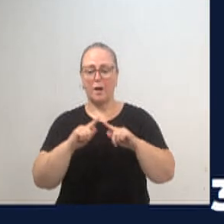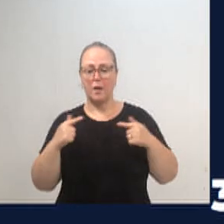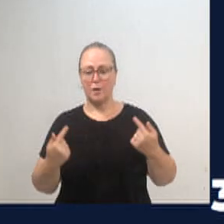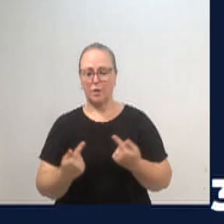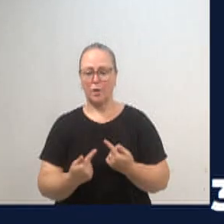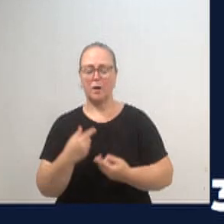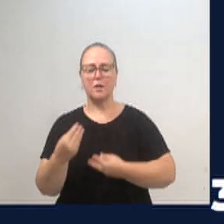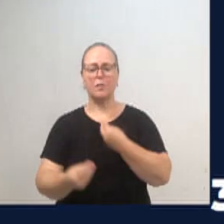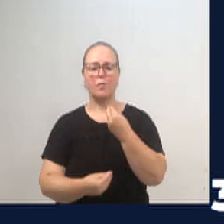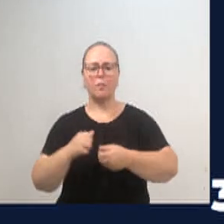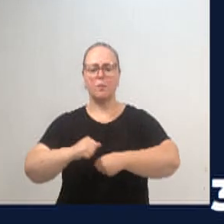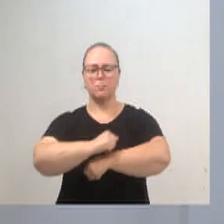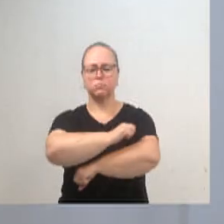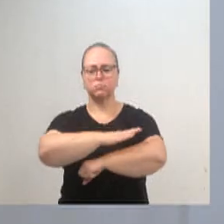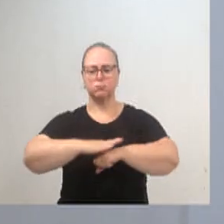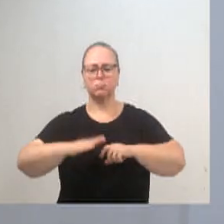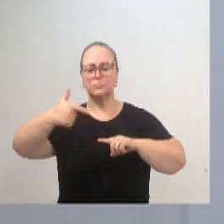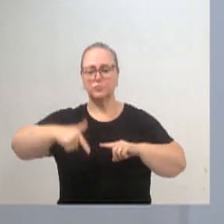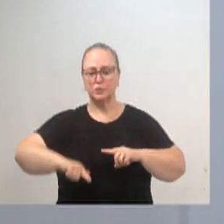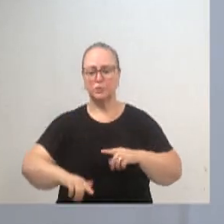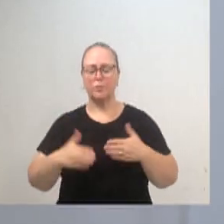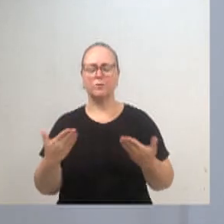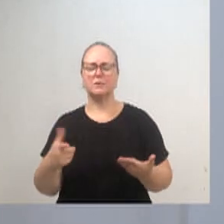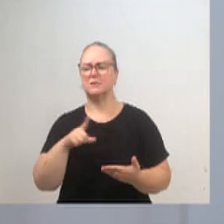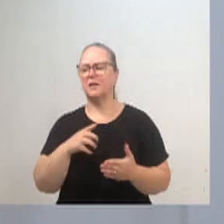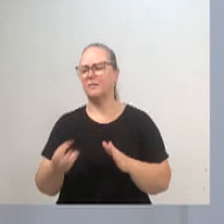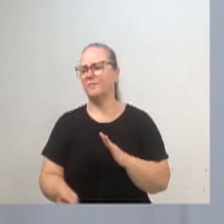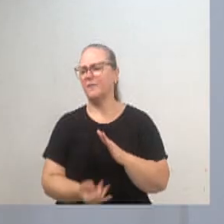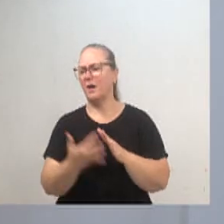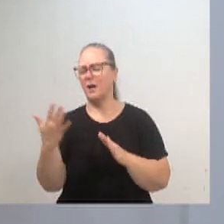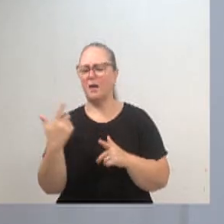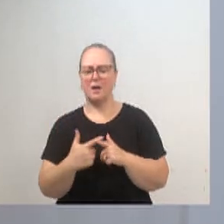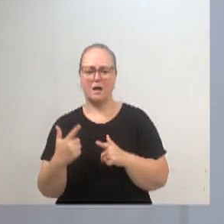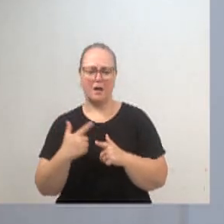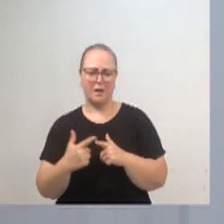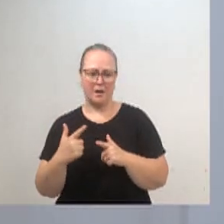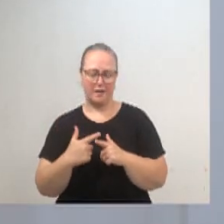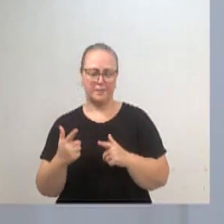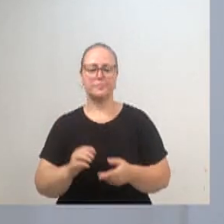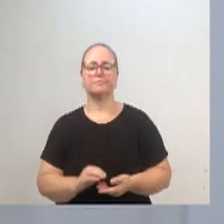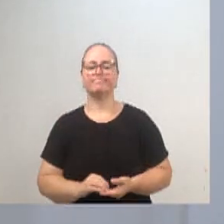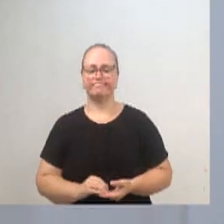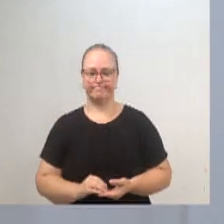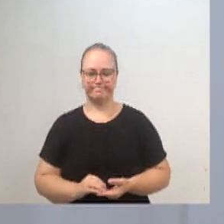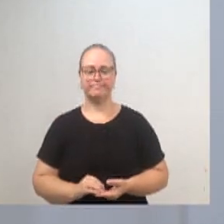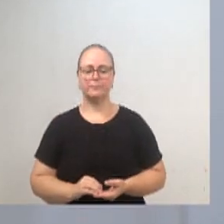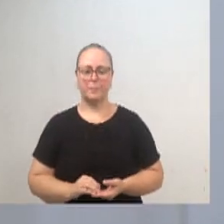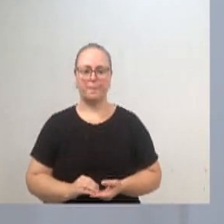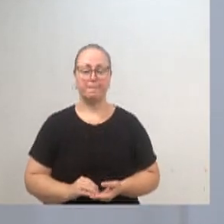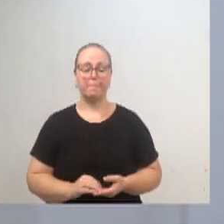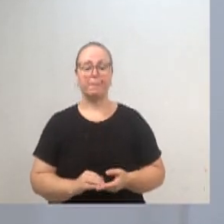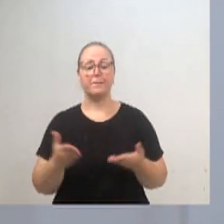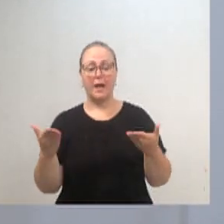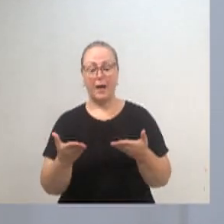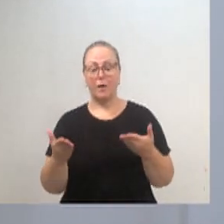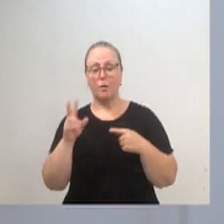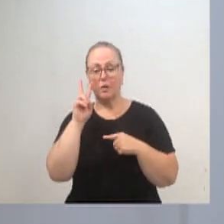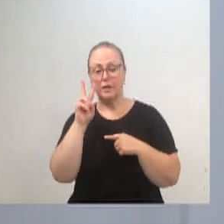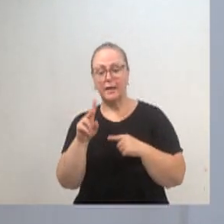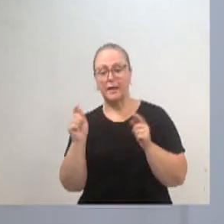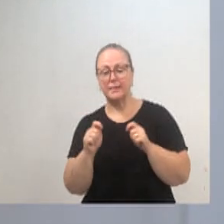necessário, enfim, são vários problemas. Nas imagens aqui que estava aparecendo, a gente consegue ver há quanto tempo não é